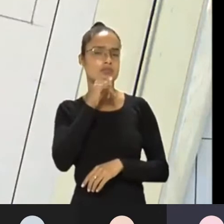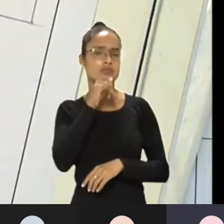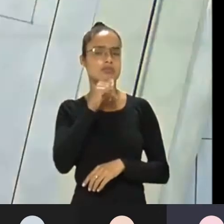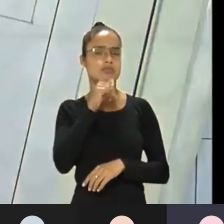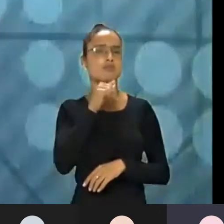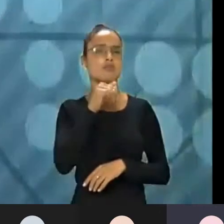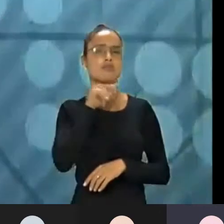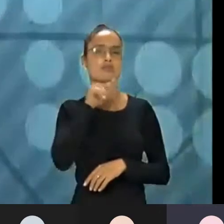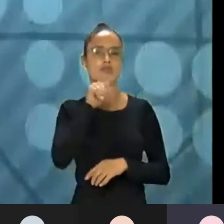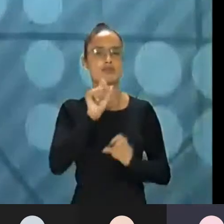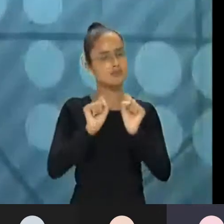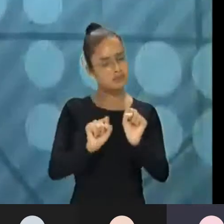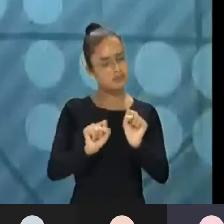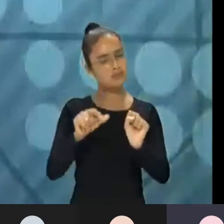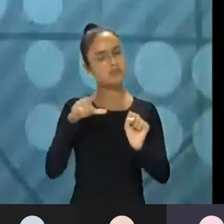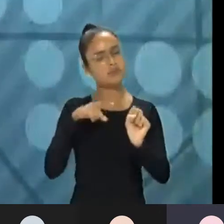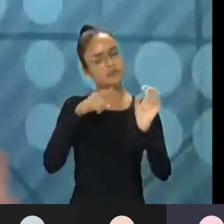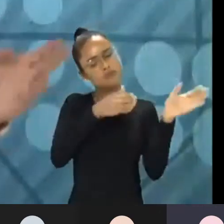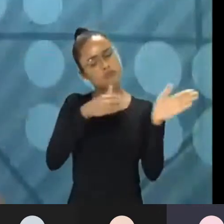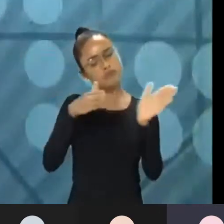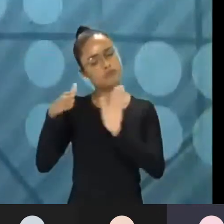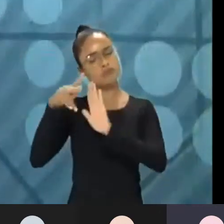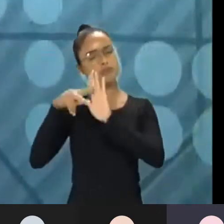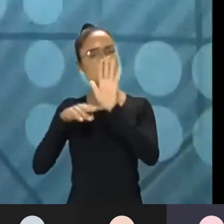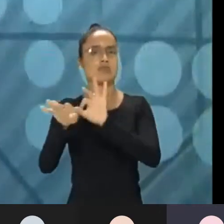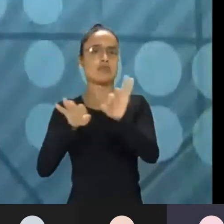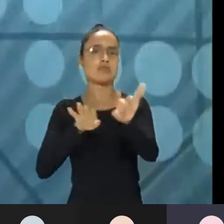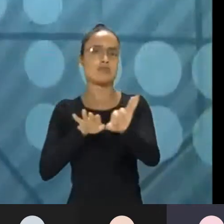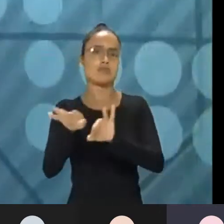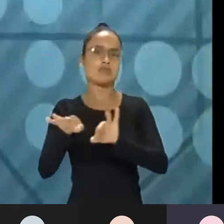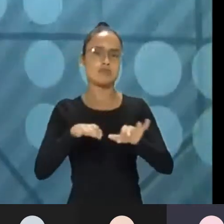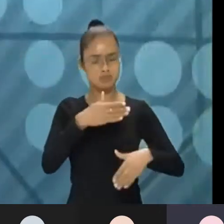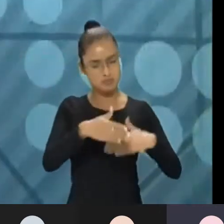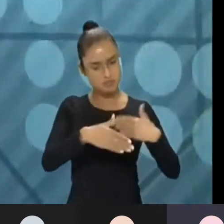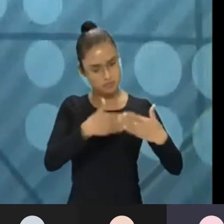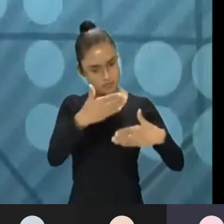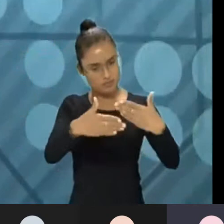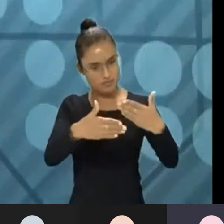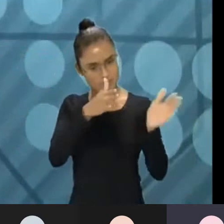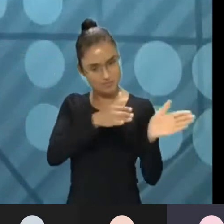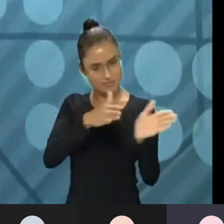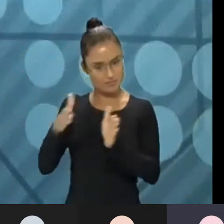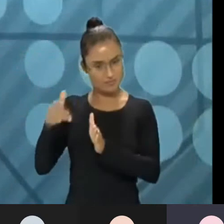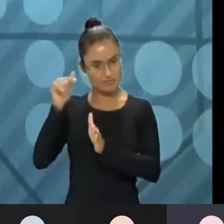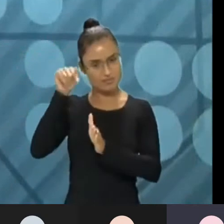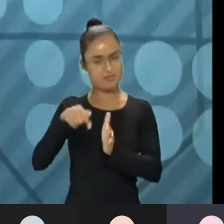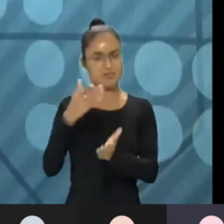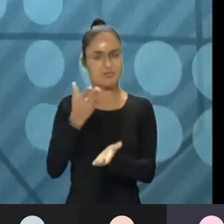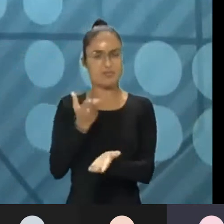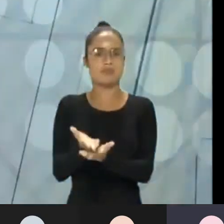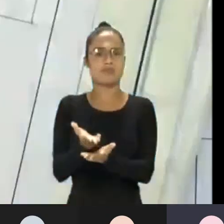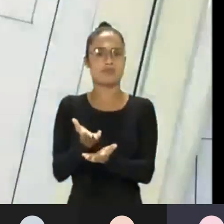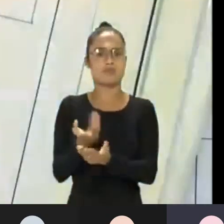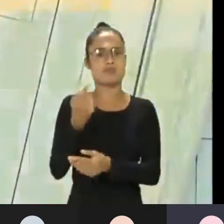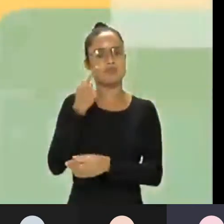com aplicações que você pode ter em projetos dos desenvolvimentos que nós realizamos nessa aula. Acompanhe no